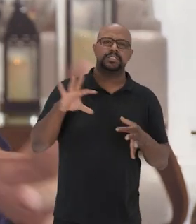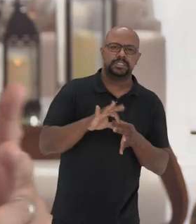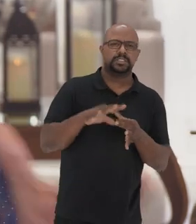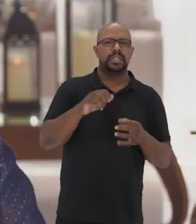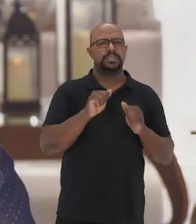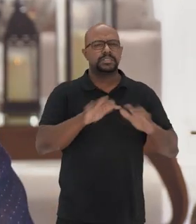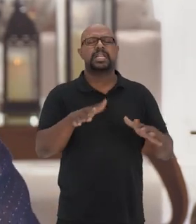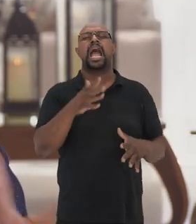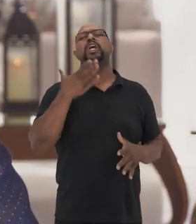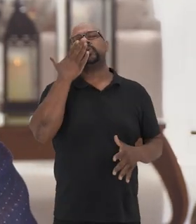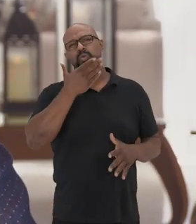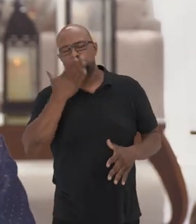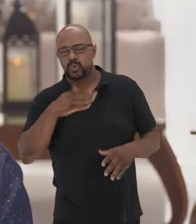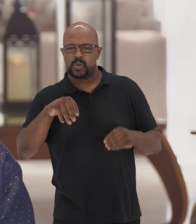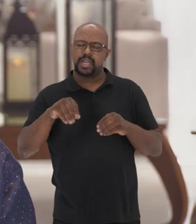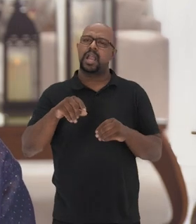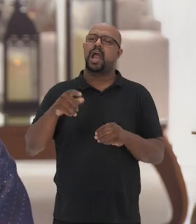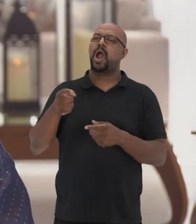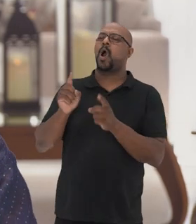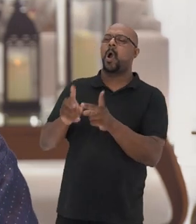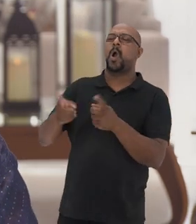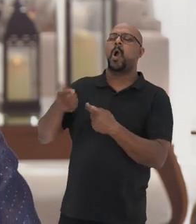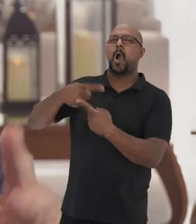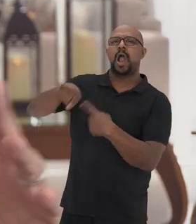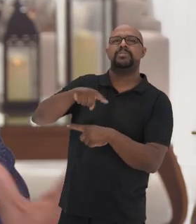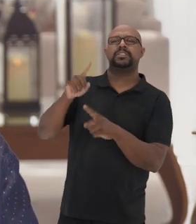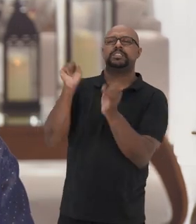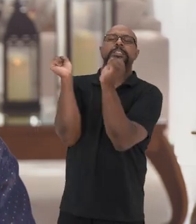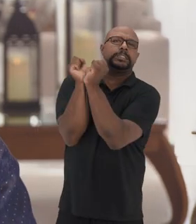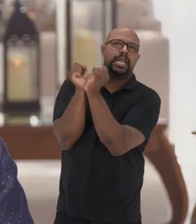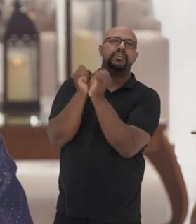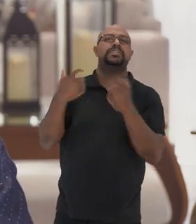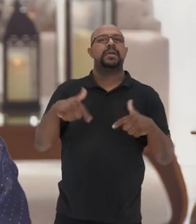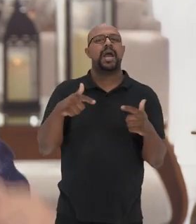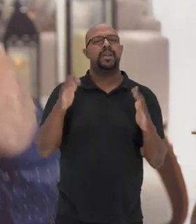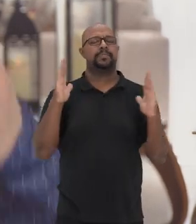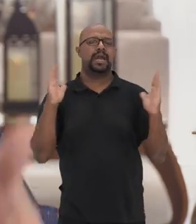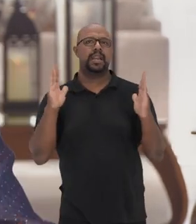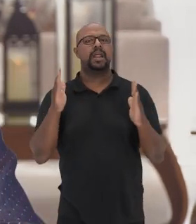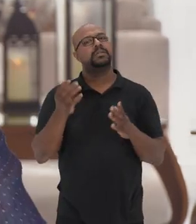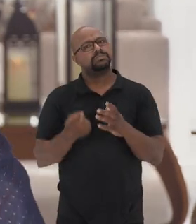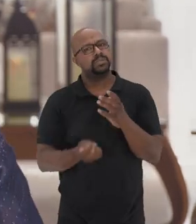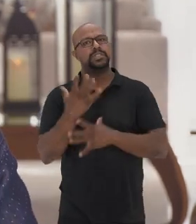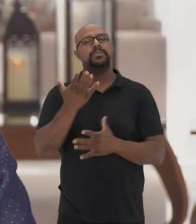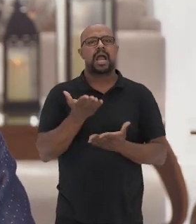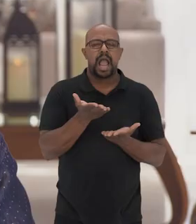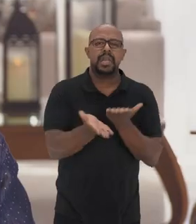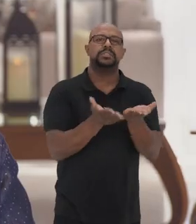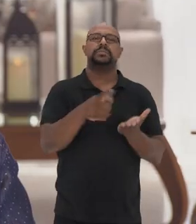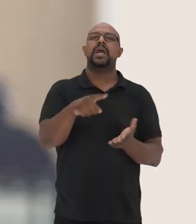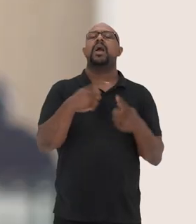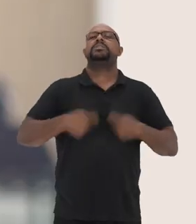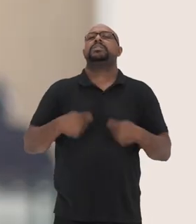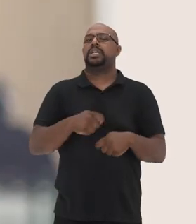coamento de Açúcar ao comércio dos escravizados e aos trabalhos Paralelos que surgiram para atender a demanda do consumo